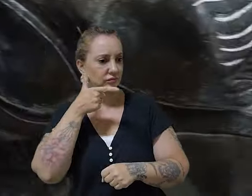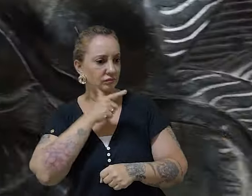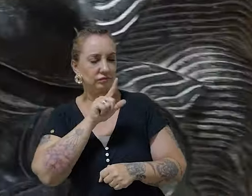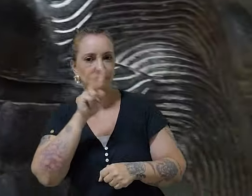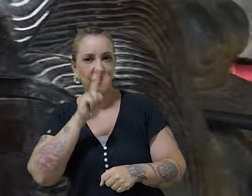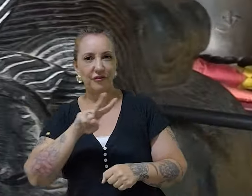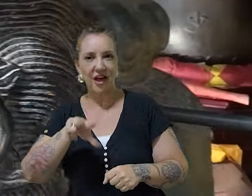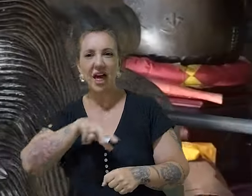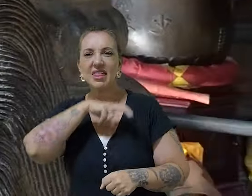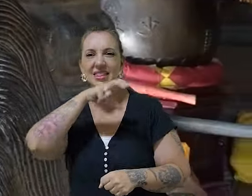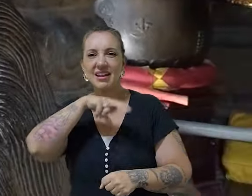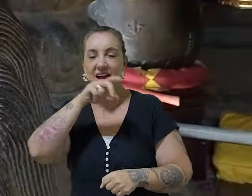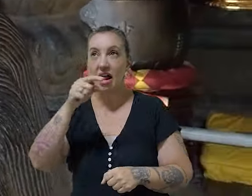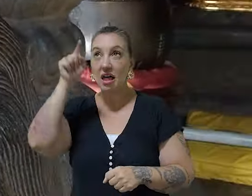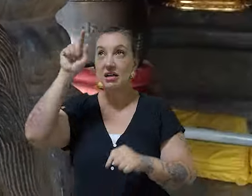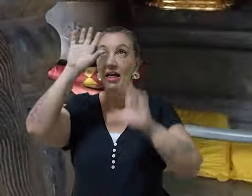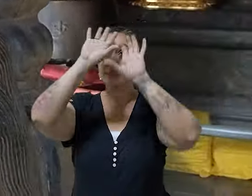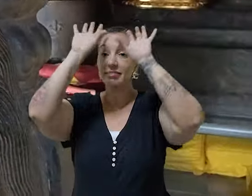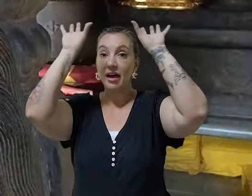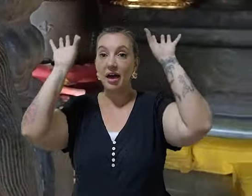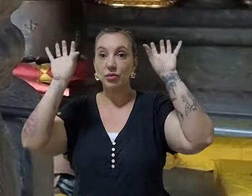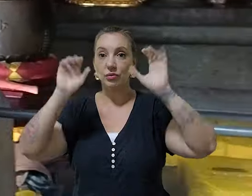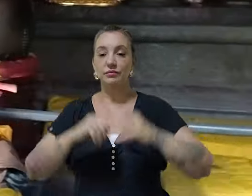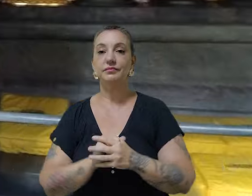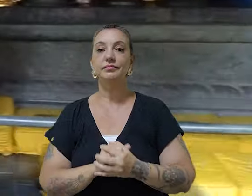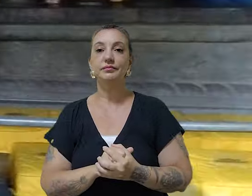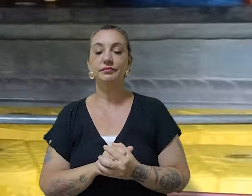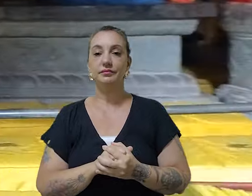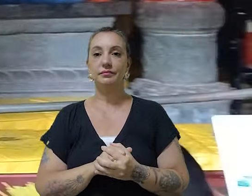pegar aquele dragão ali em cima, no teto?